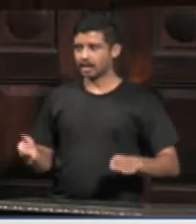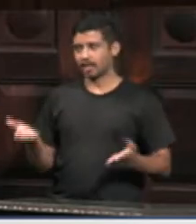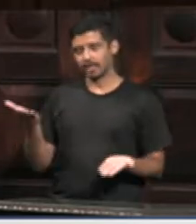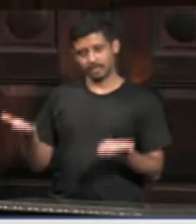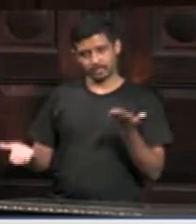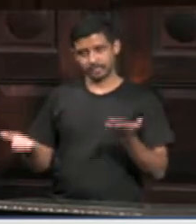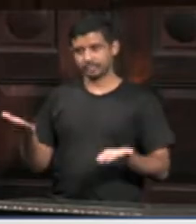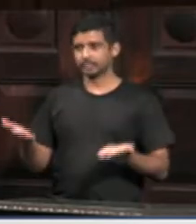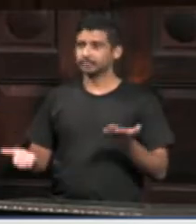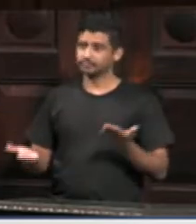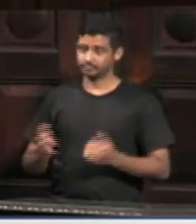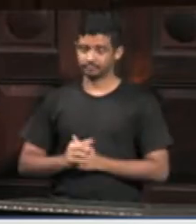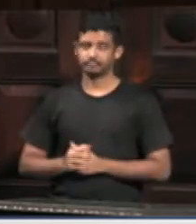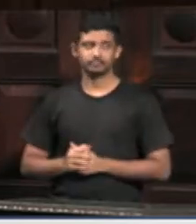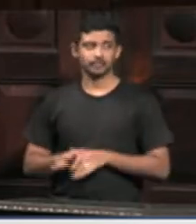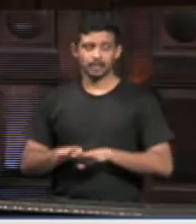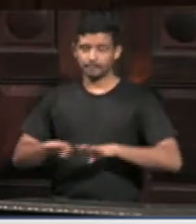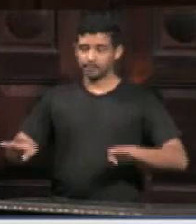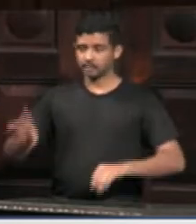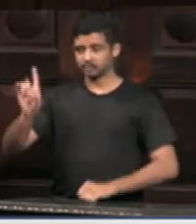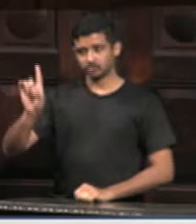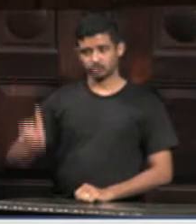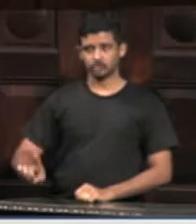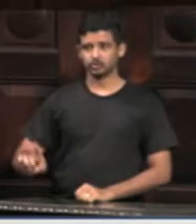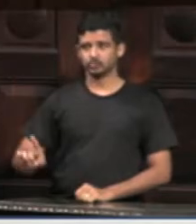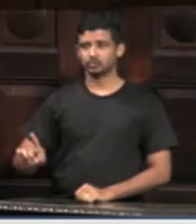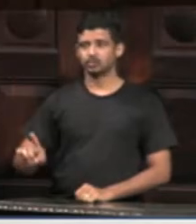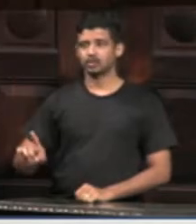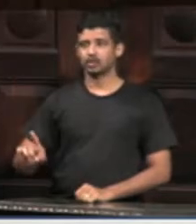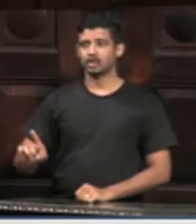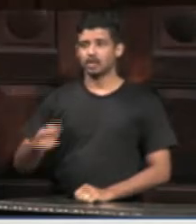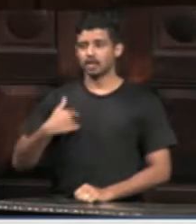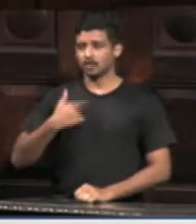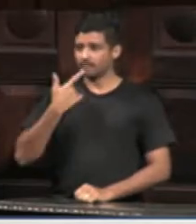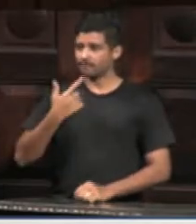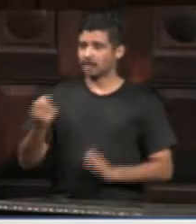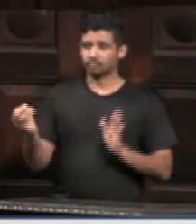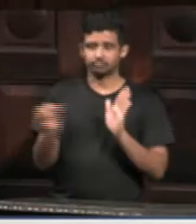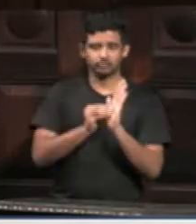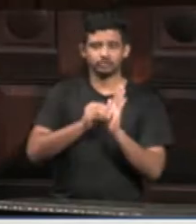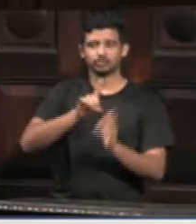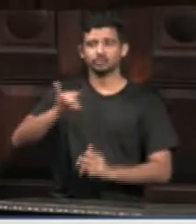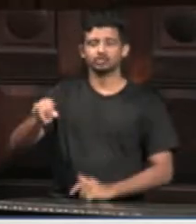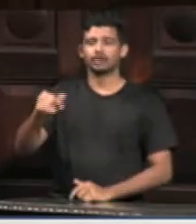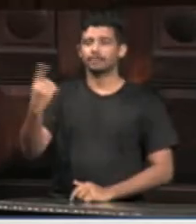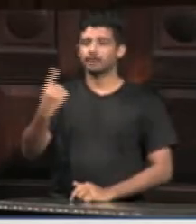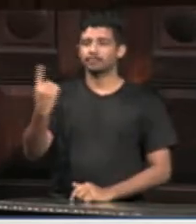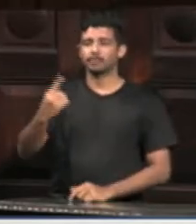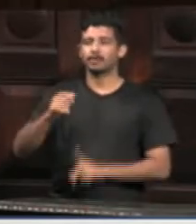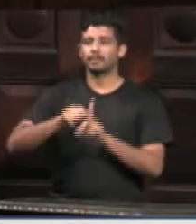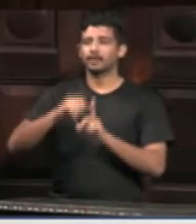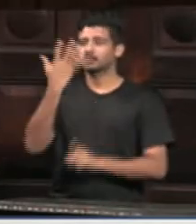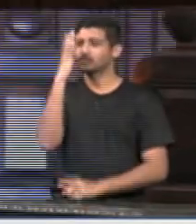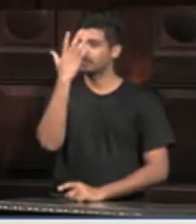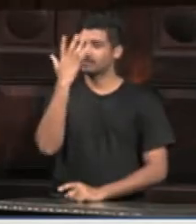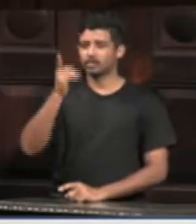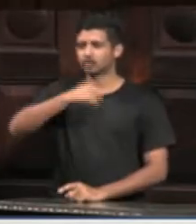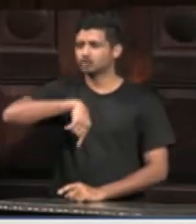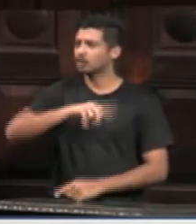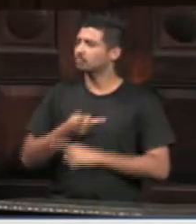mesa diretora que eu pretendo registrar no dia 1º de fevereiro, uma mesa diretora que nós vamos